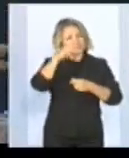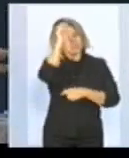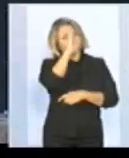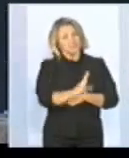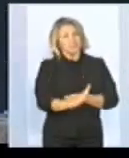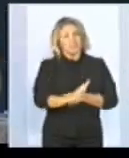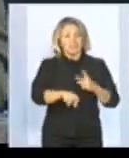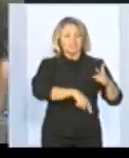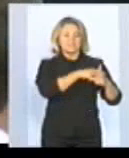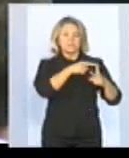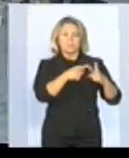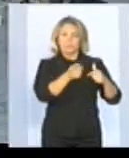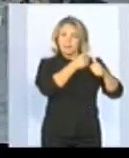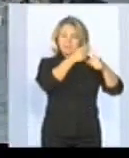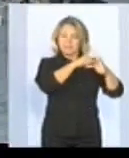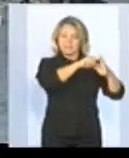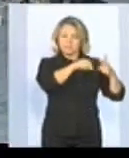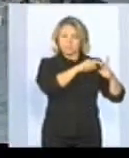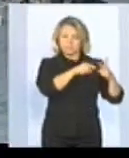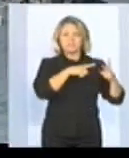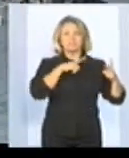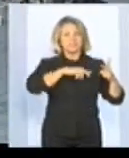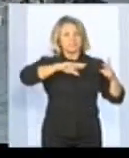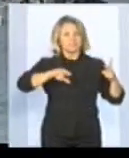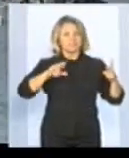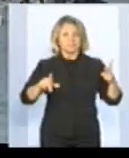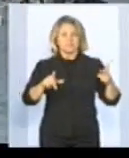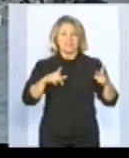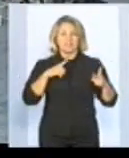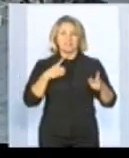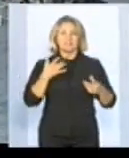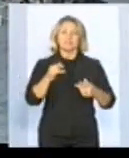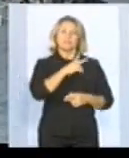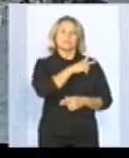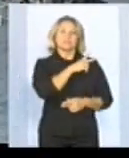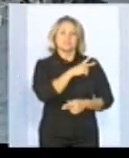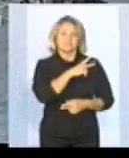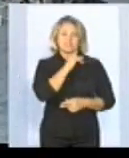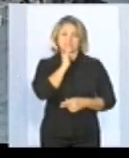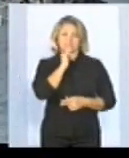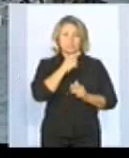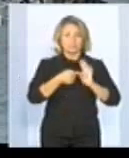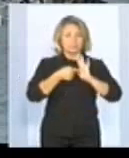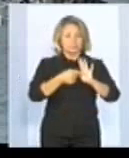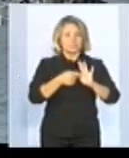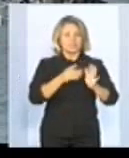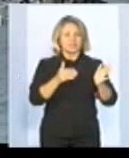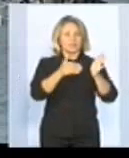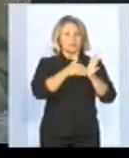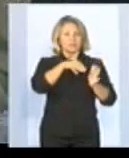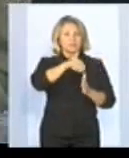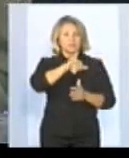essas primeiras duas medidas, elas têm uma peculiaridade interessante. E essa peculiaridade é que elas mexem com o que a gente chama de última milha,